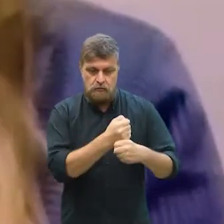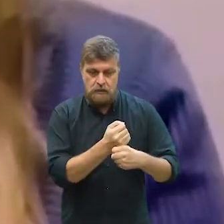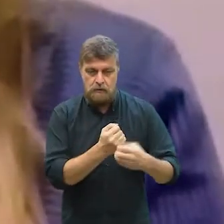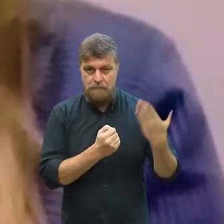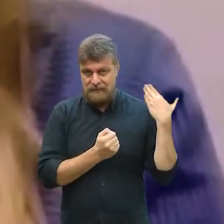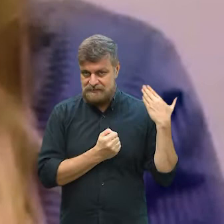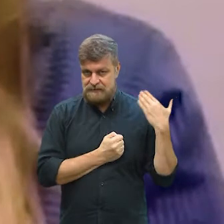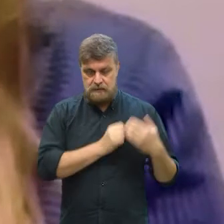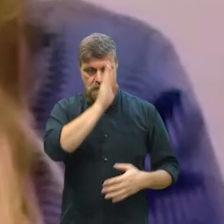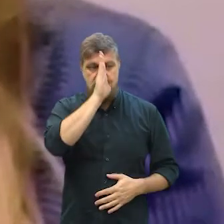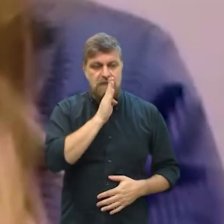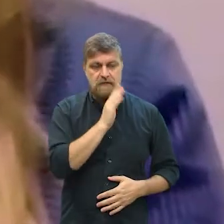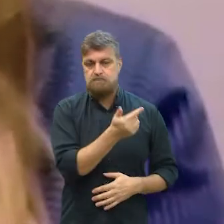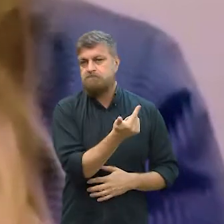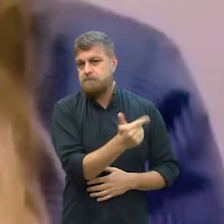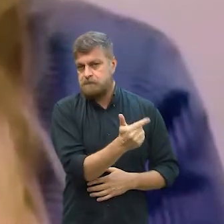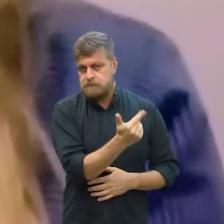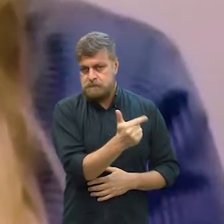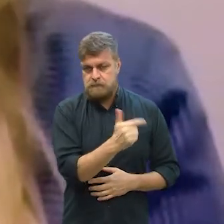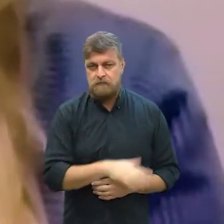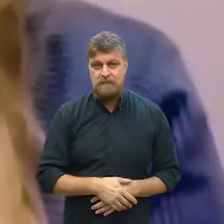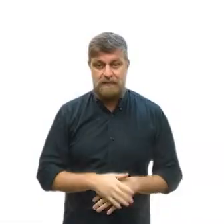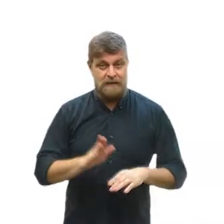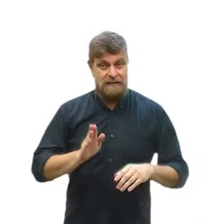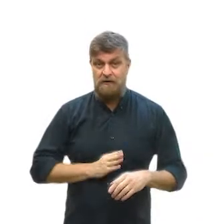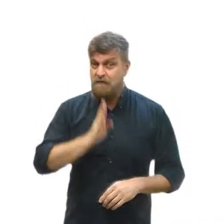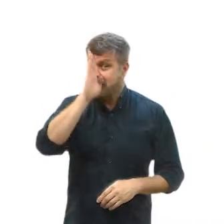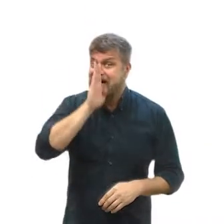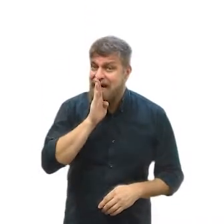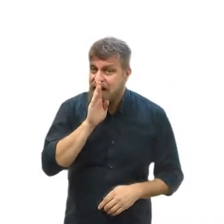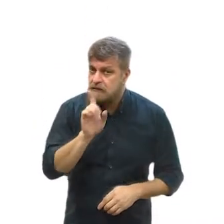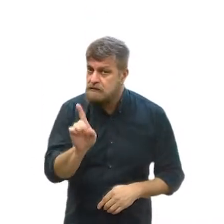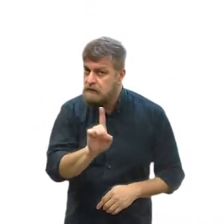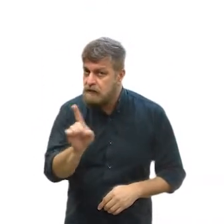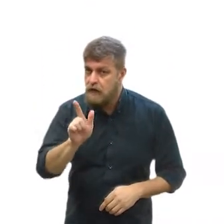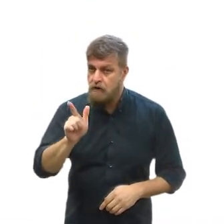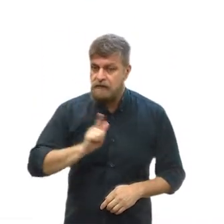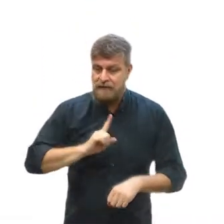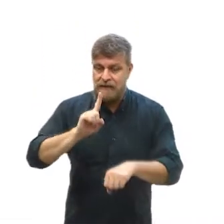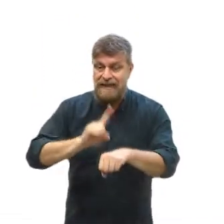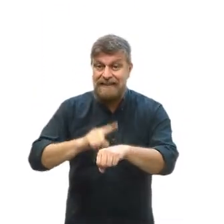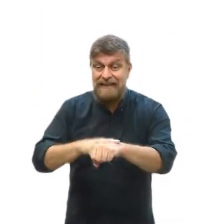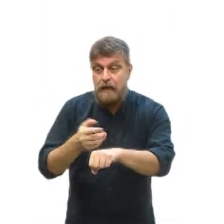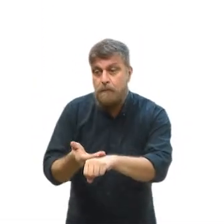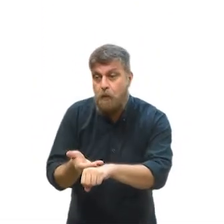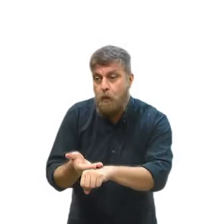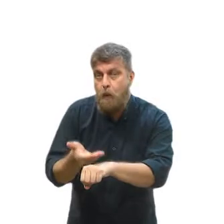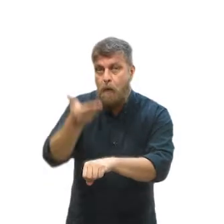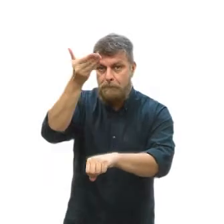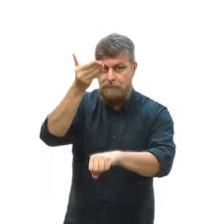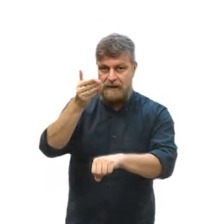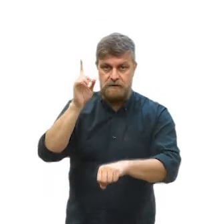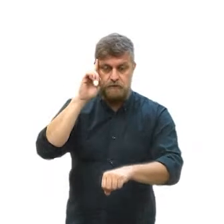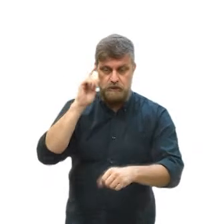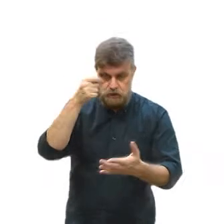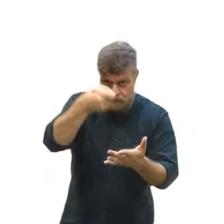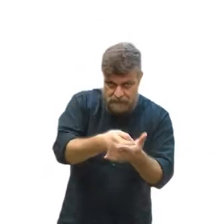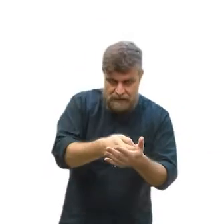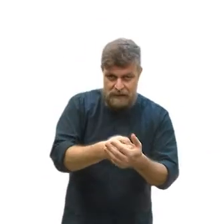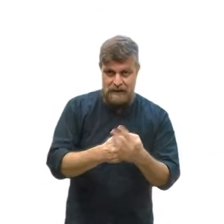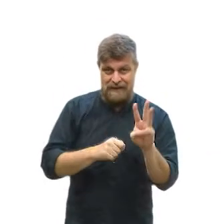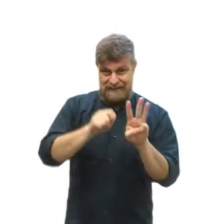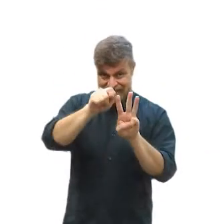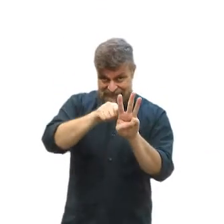Ela não está mais existindo, e na verdade, no MEI, não existiu uma isenção, existiu uma prorrogação dos vencimentos.